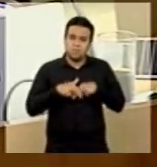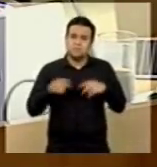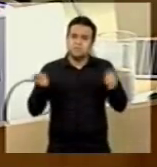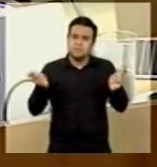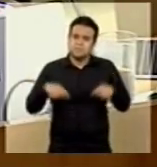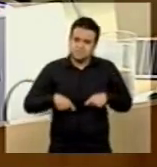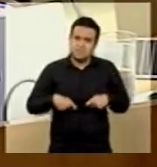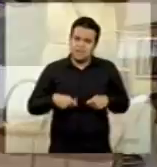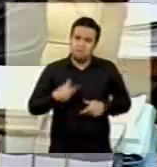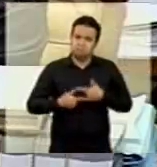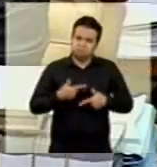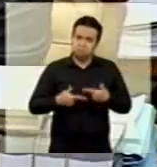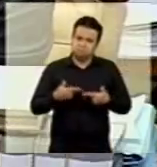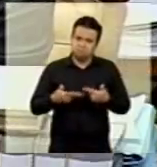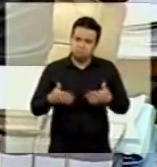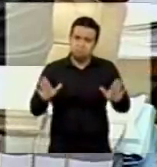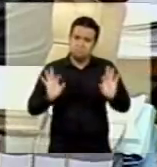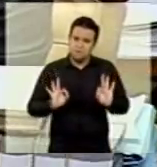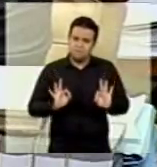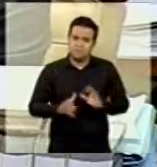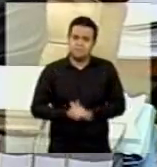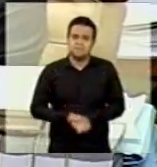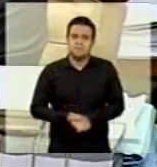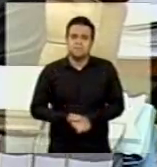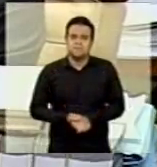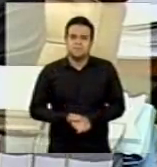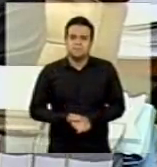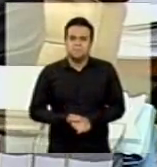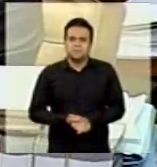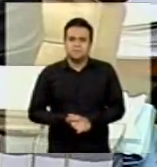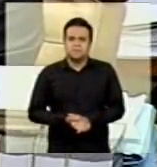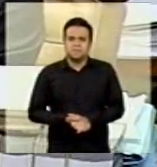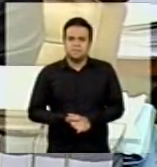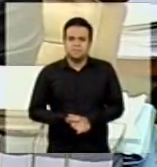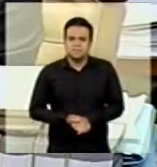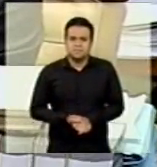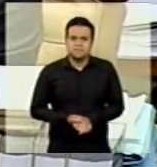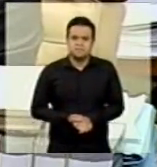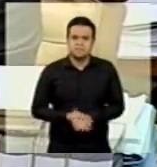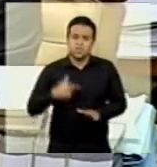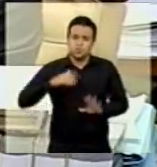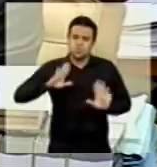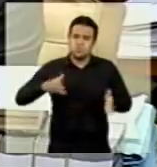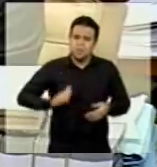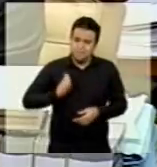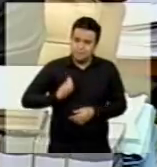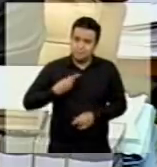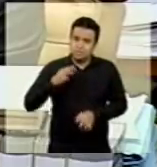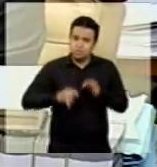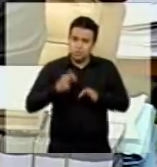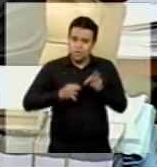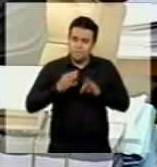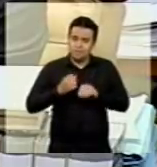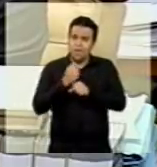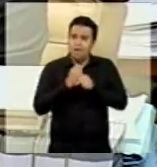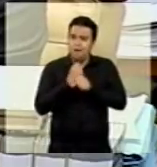sistema funcionar. Perfeitamente. Não é? E nós tivemos aqui, eu mesmo participei desse julgamento já há alguns anos atrás, mas